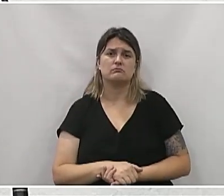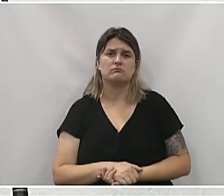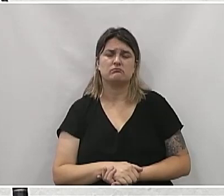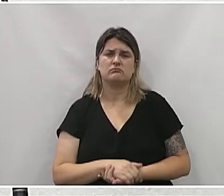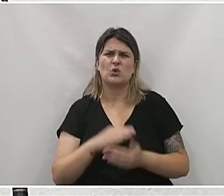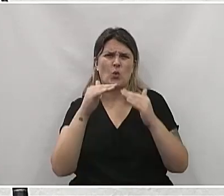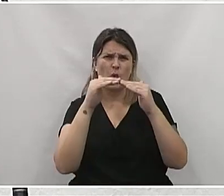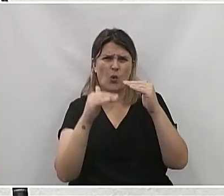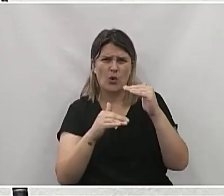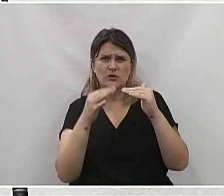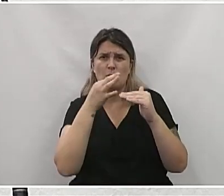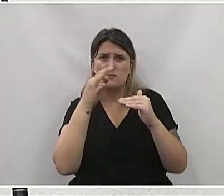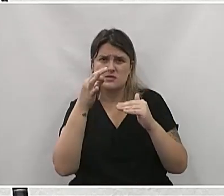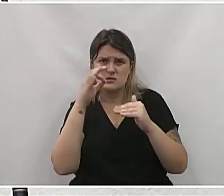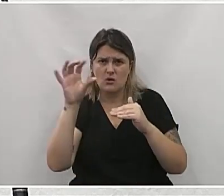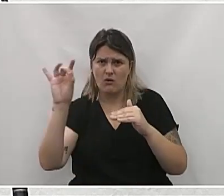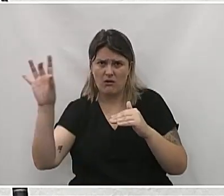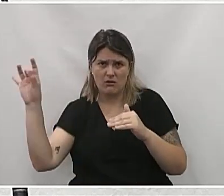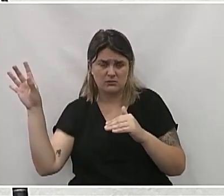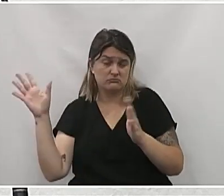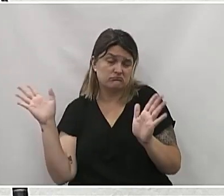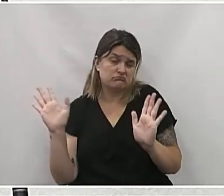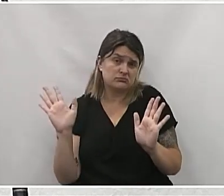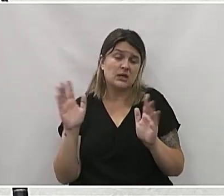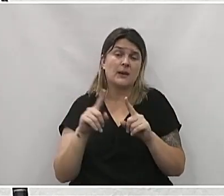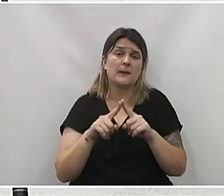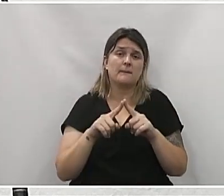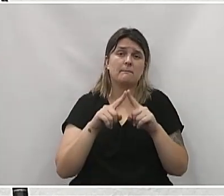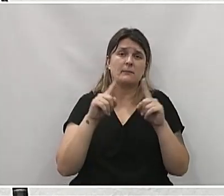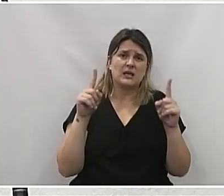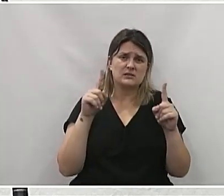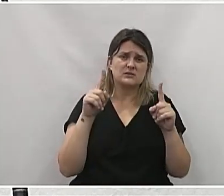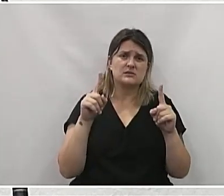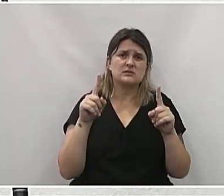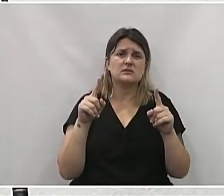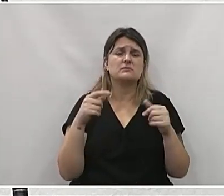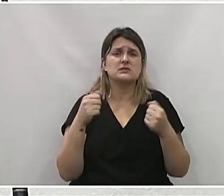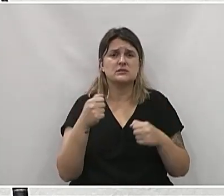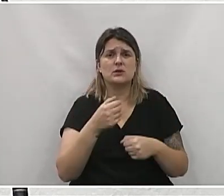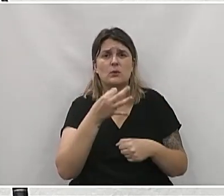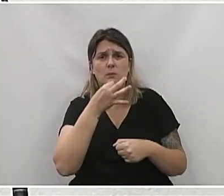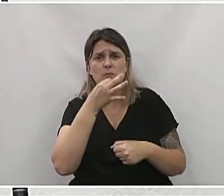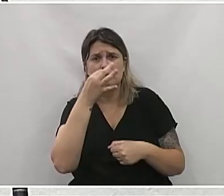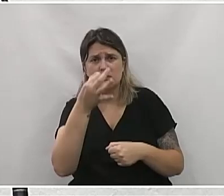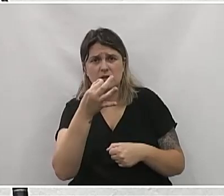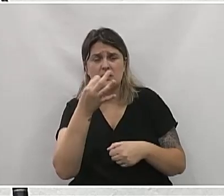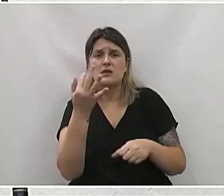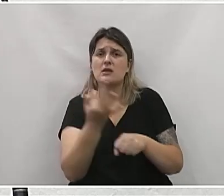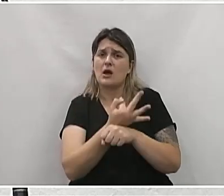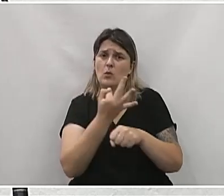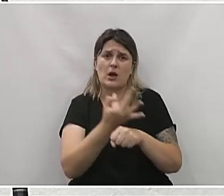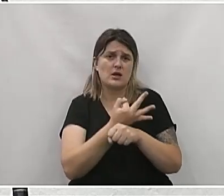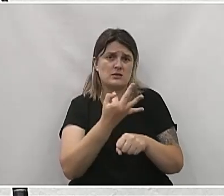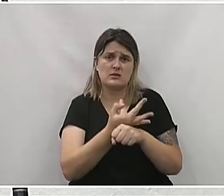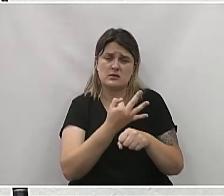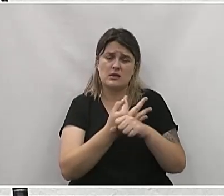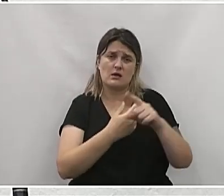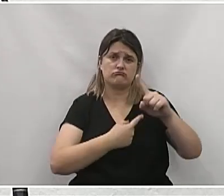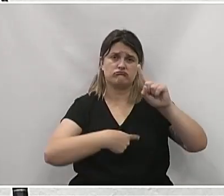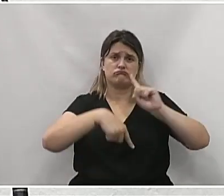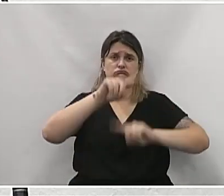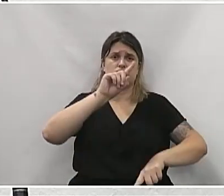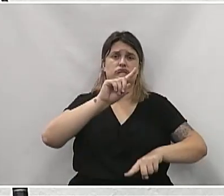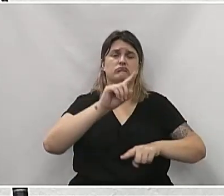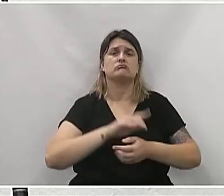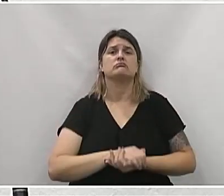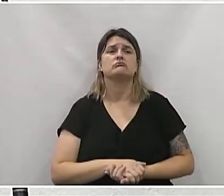Não concordar com o posicionamento é uma coisa, mas tem que se posicionar e aguentar o rojão, que nem diz o